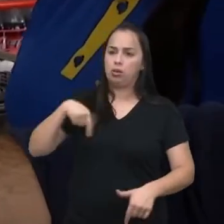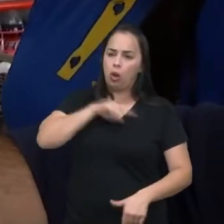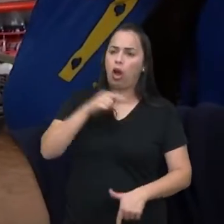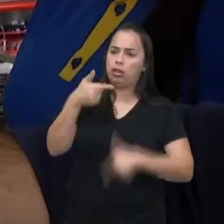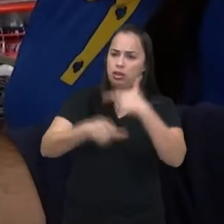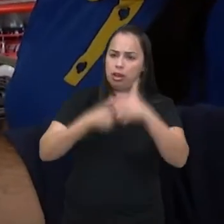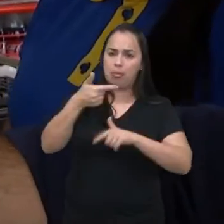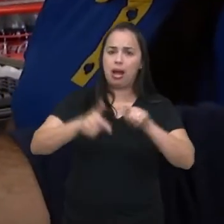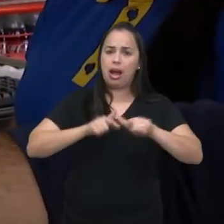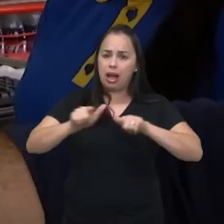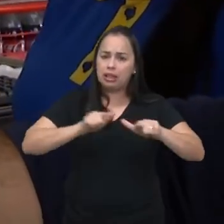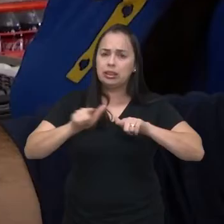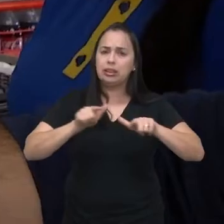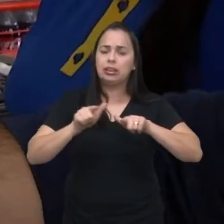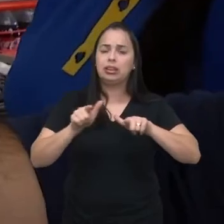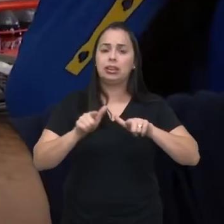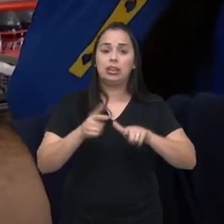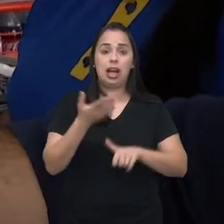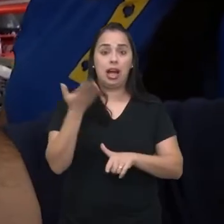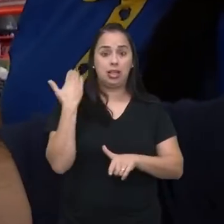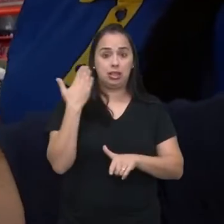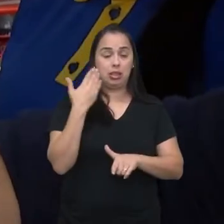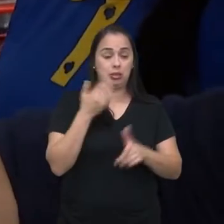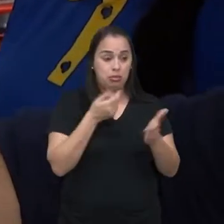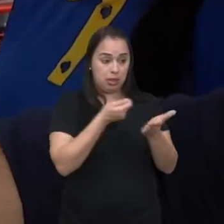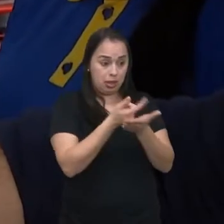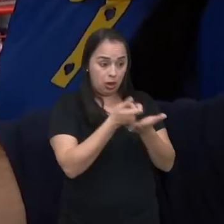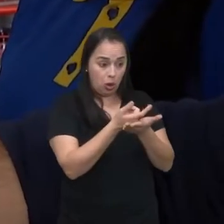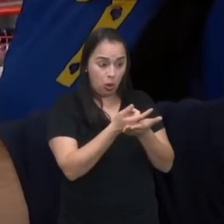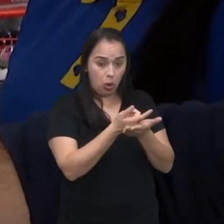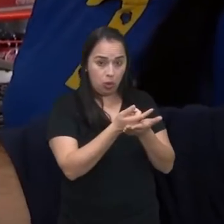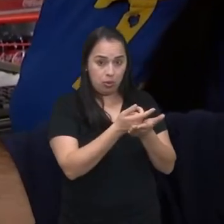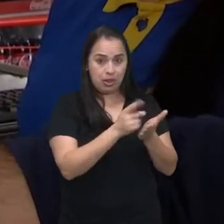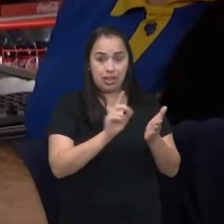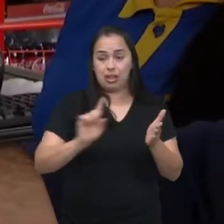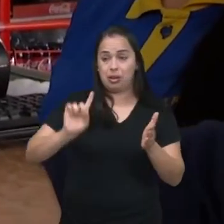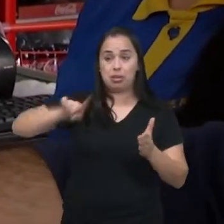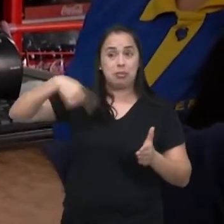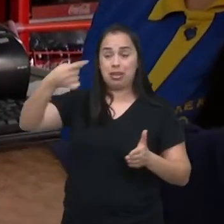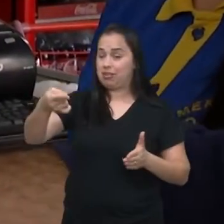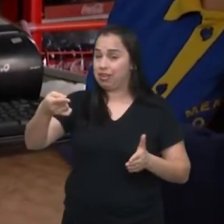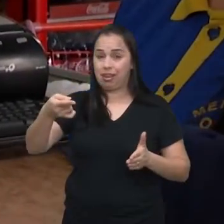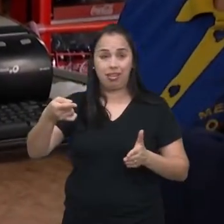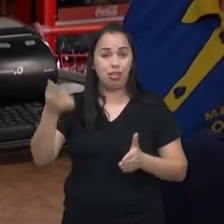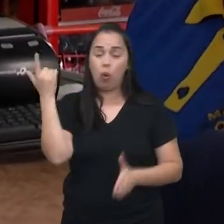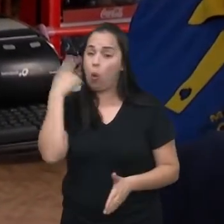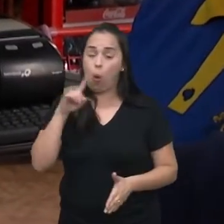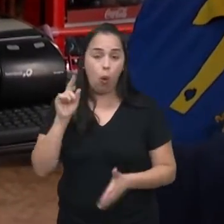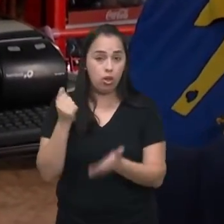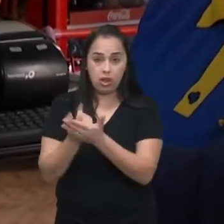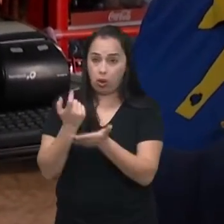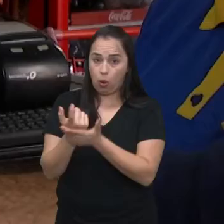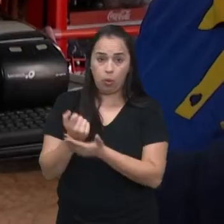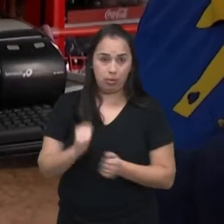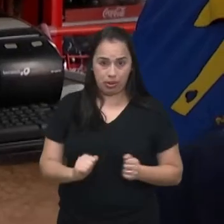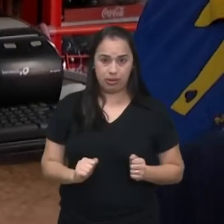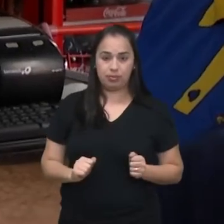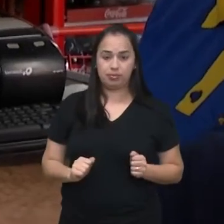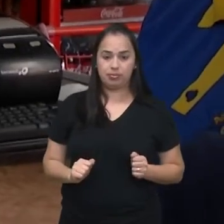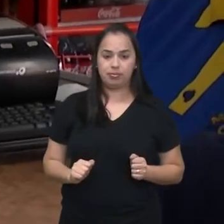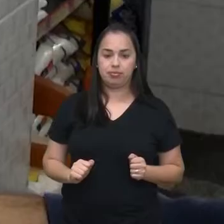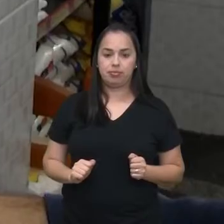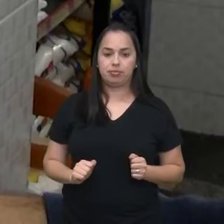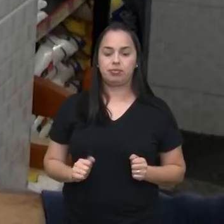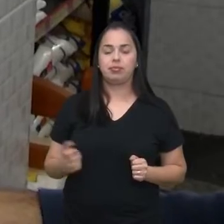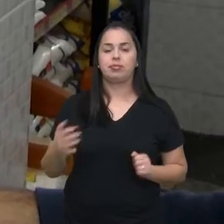a gente trabalha para caramba e o CD que o mesmo dinheiro que você usa hoje por semana outra semana já não já saiu já tem uma defasagem